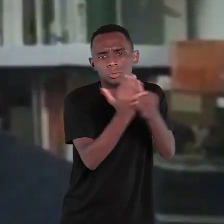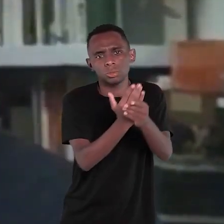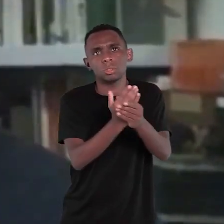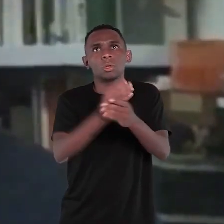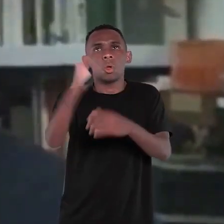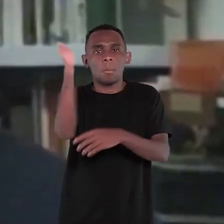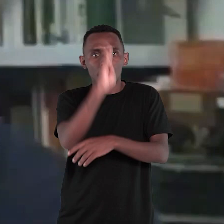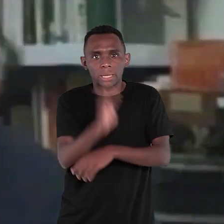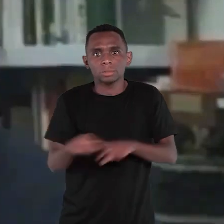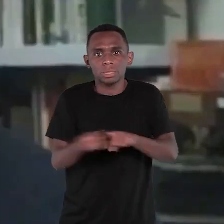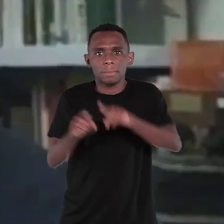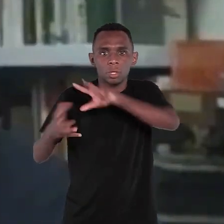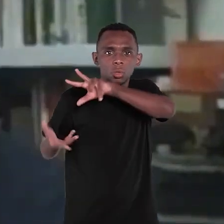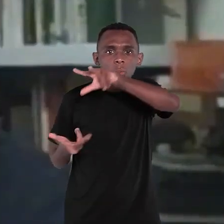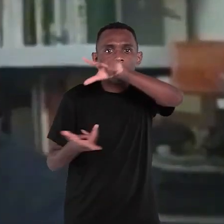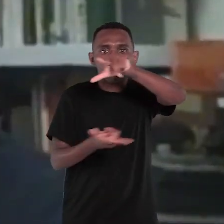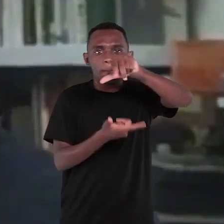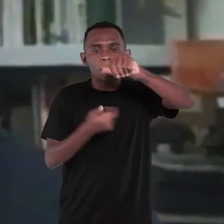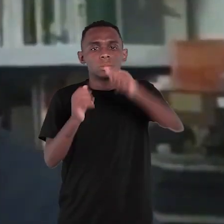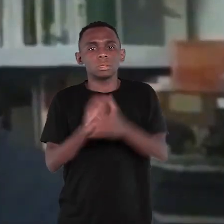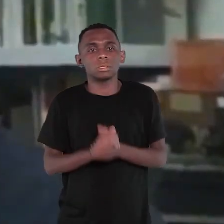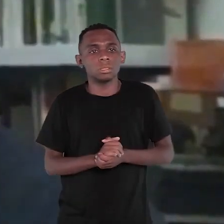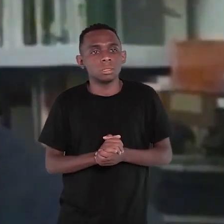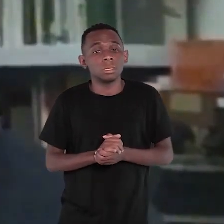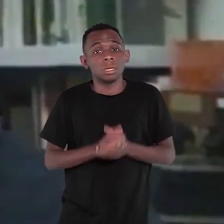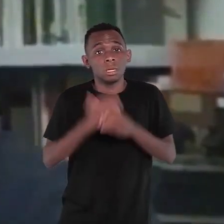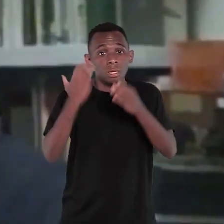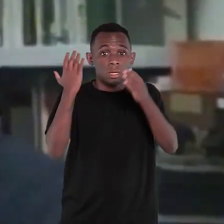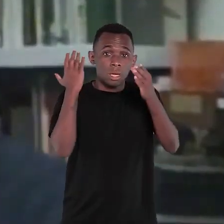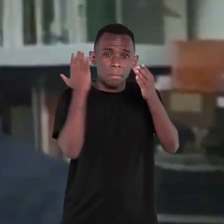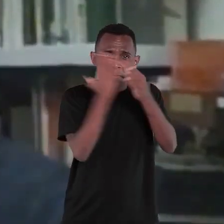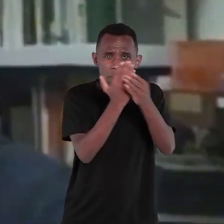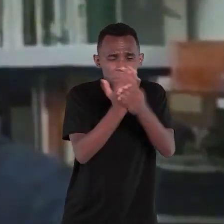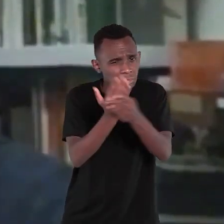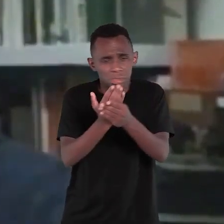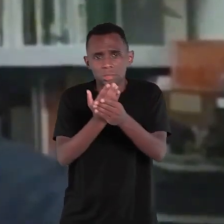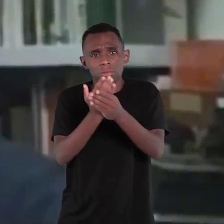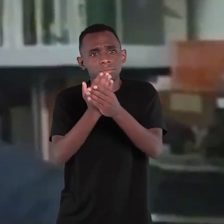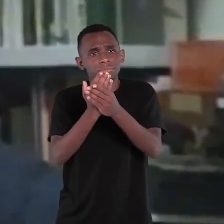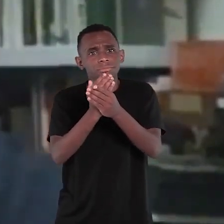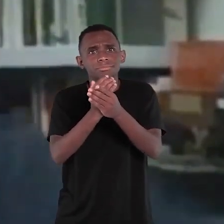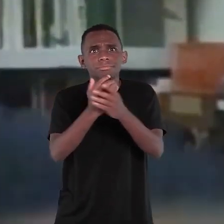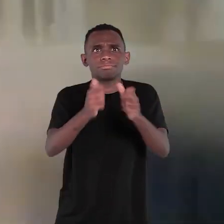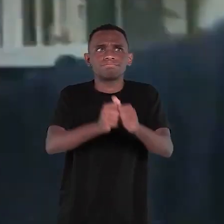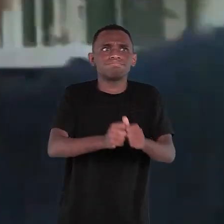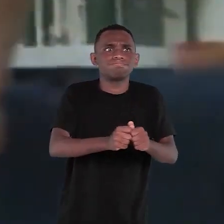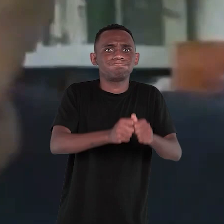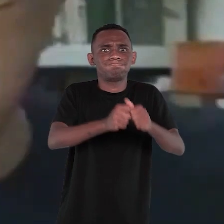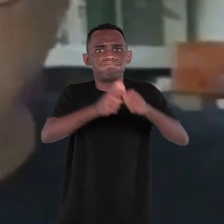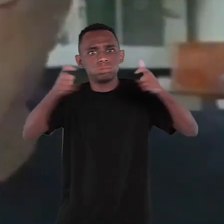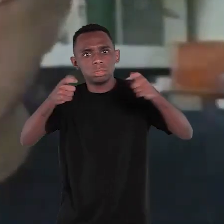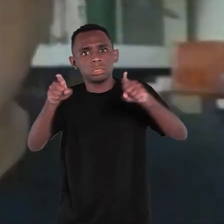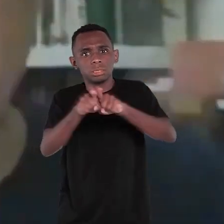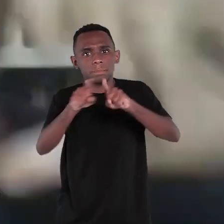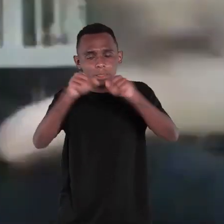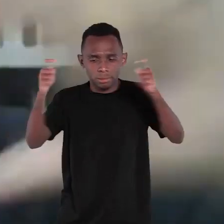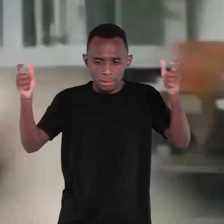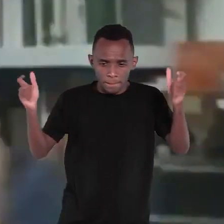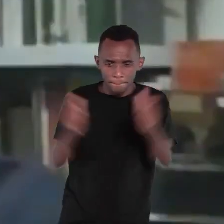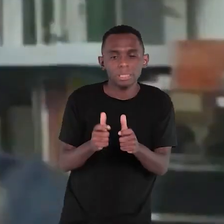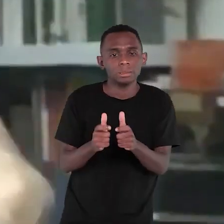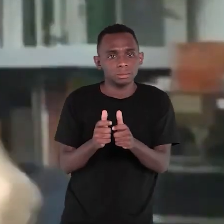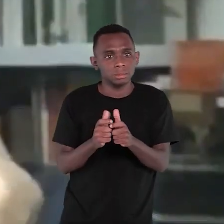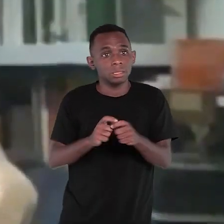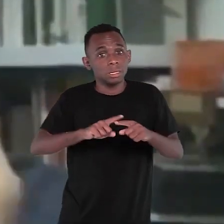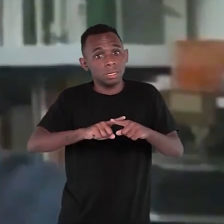biblioteca no Brasil e no mundo, né? E de bibliotecas de qualquer tamanho que você possa imaginar, enormes, né? E